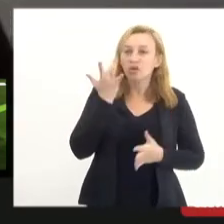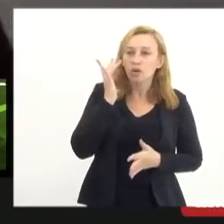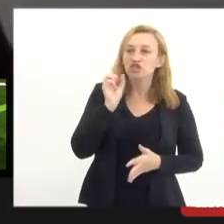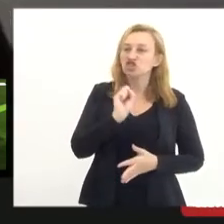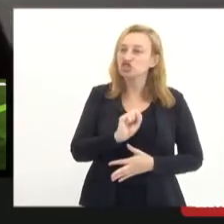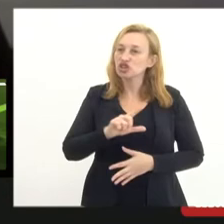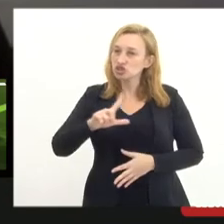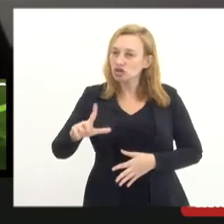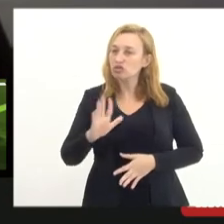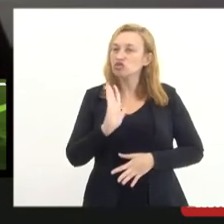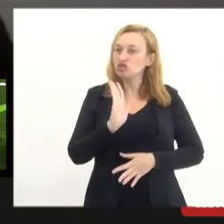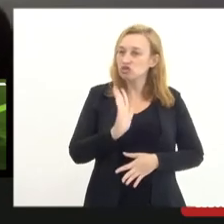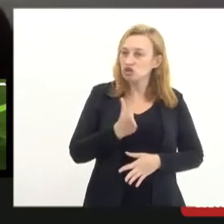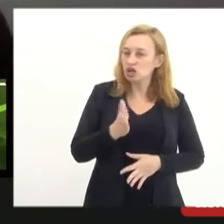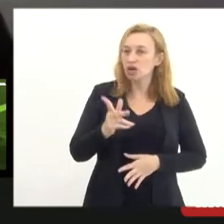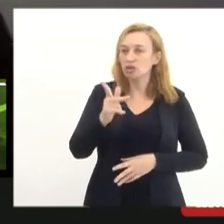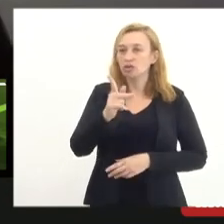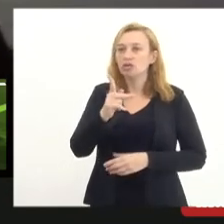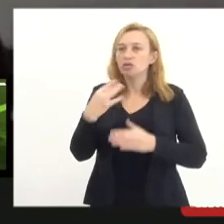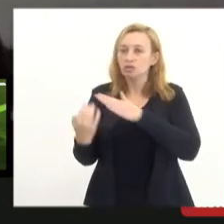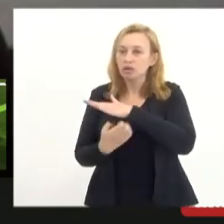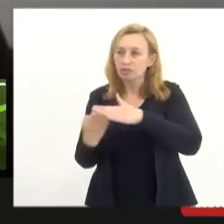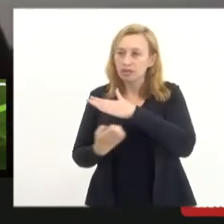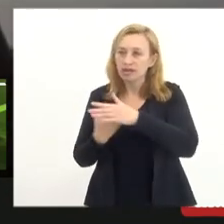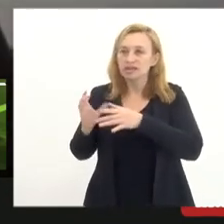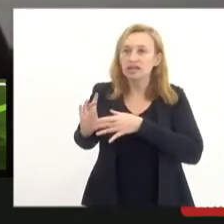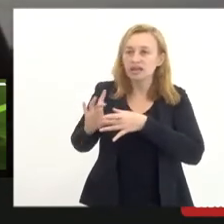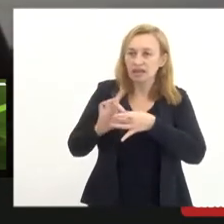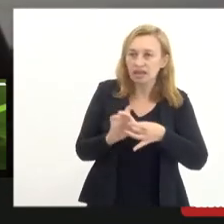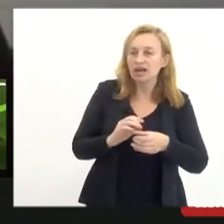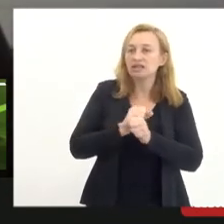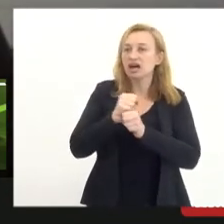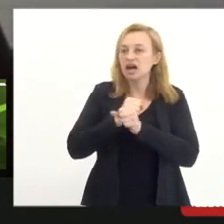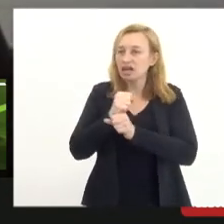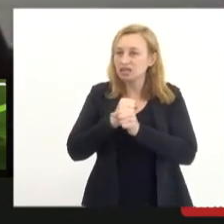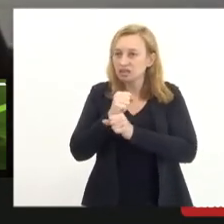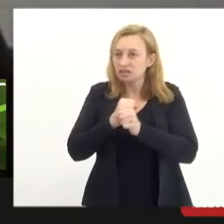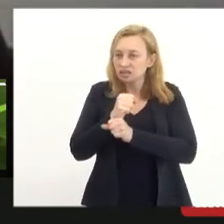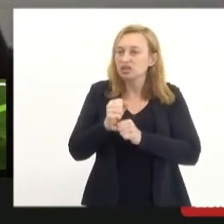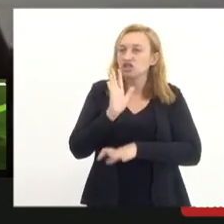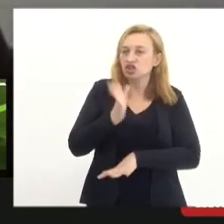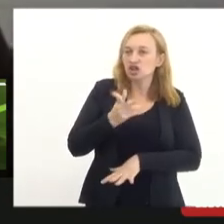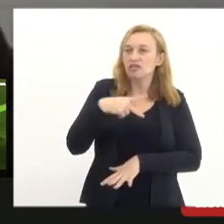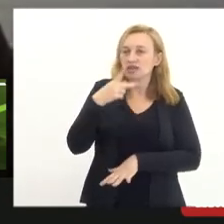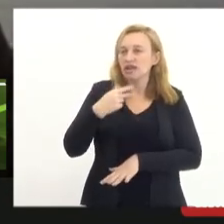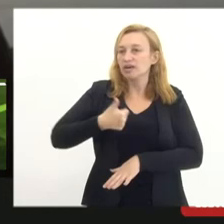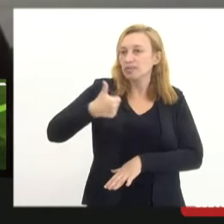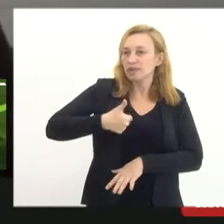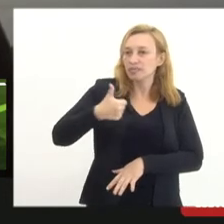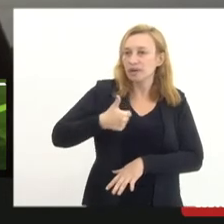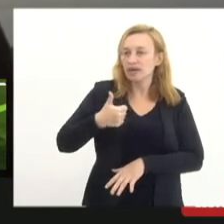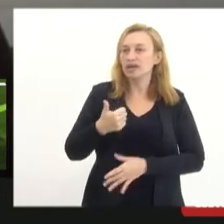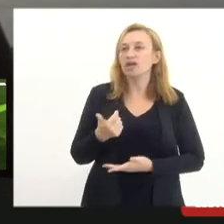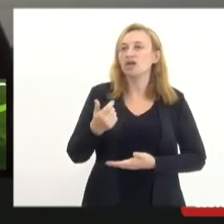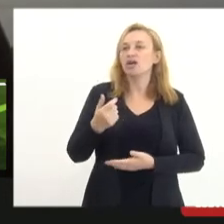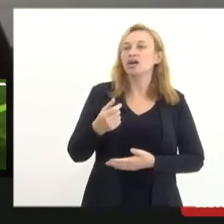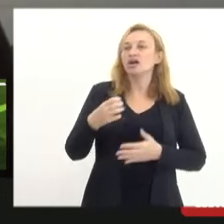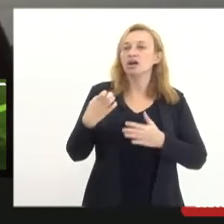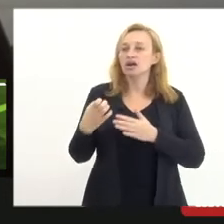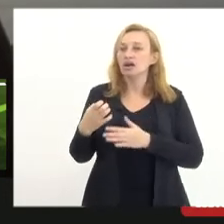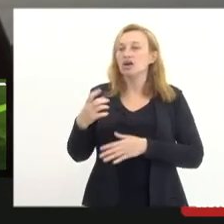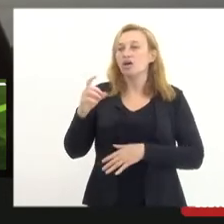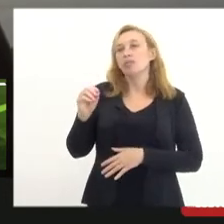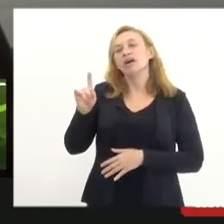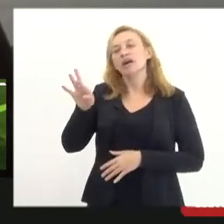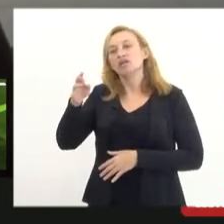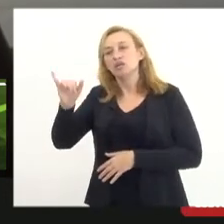por já ser uma empresa consolidada já há muitos anos e, como eu mencionei, a primeira operadora depois da abertura, fora a Petrobras,